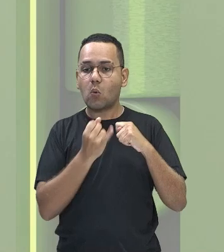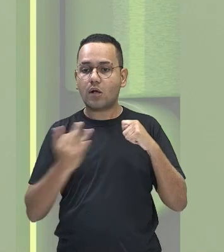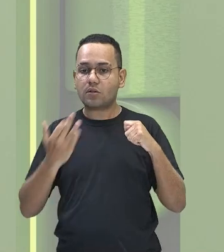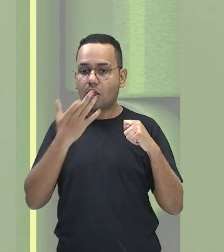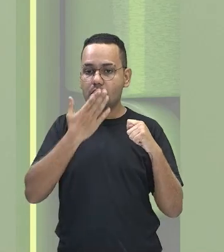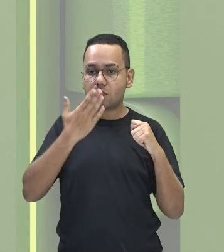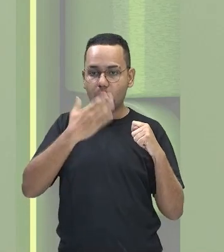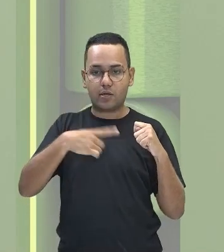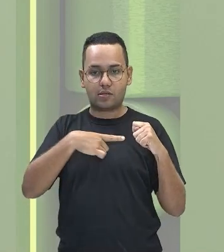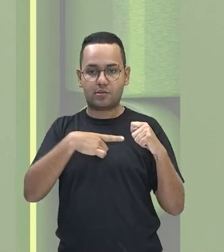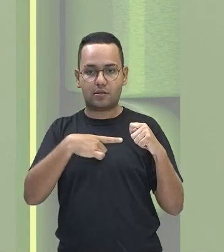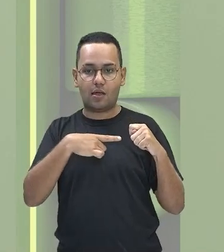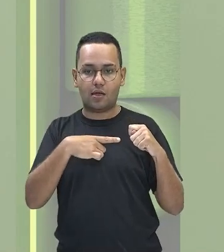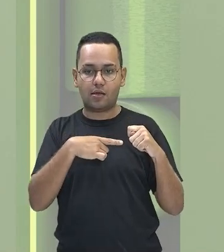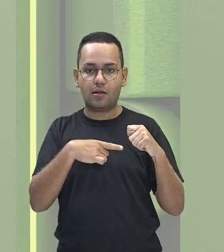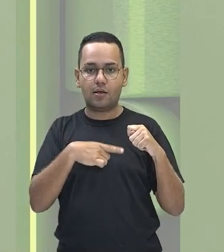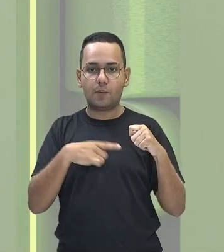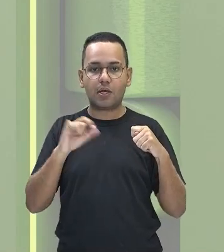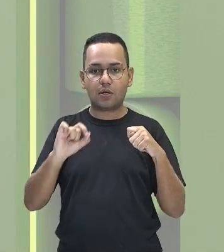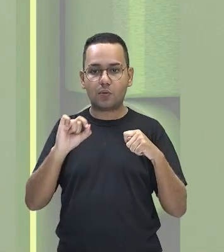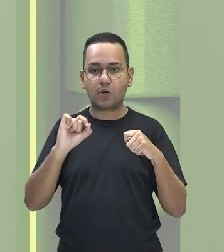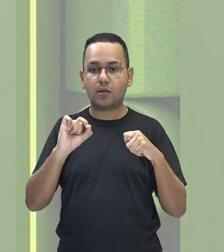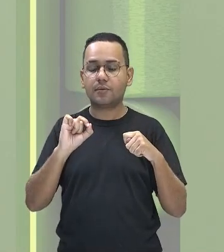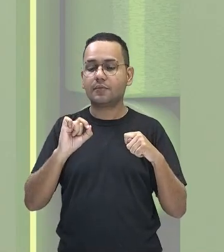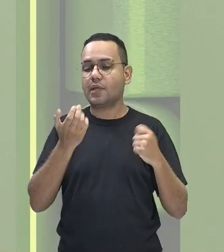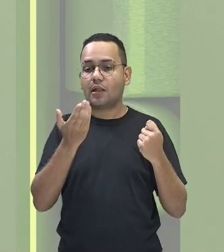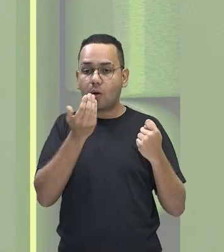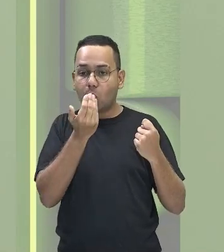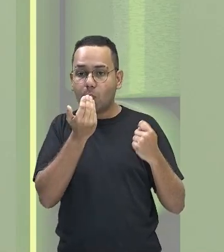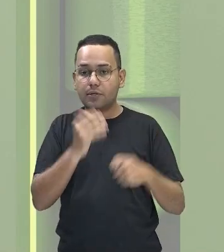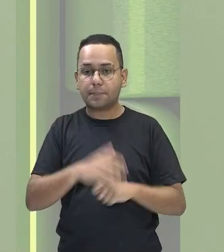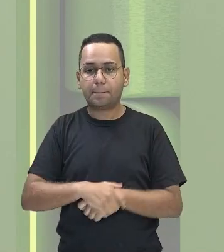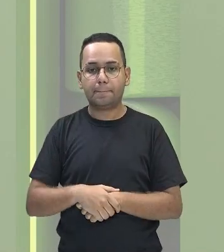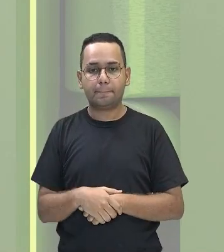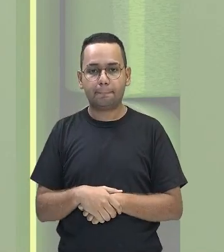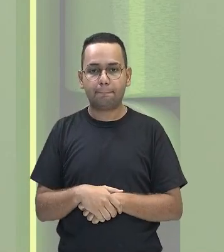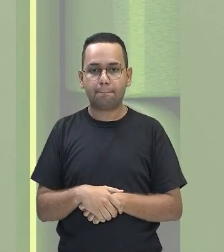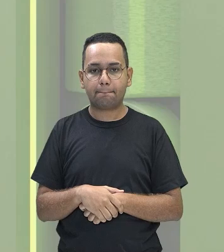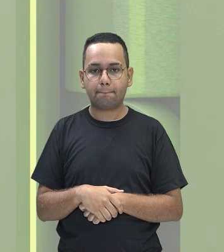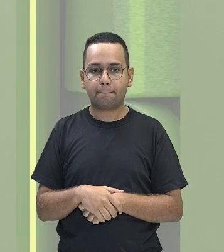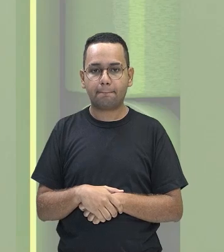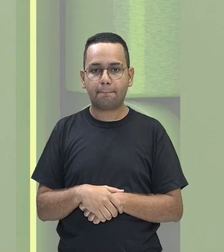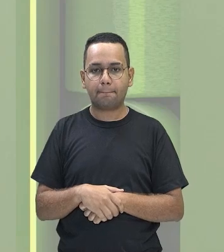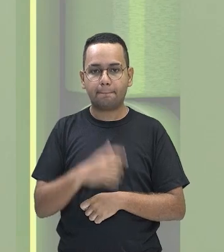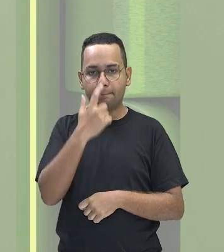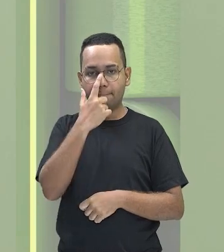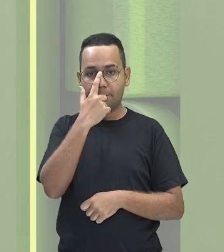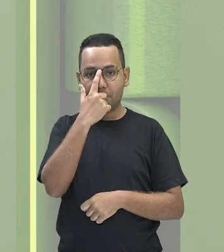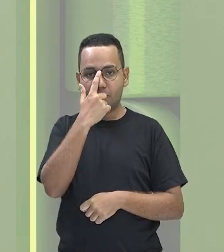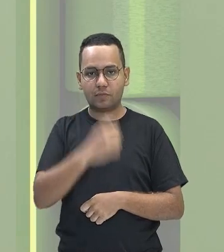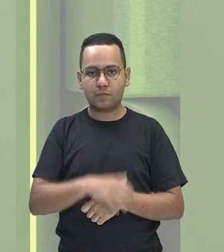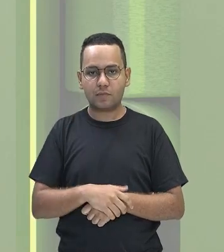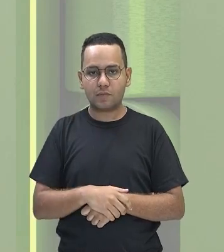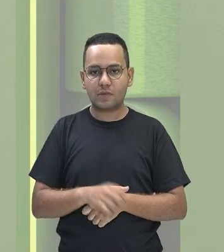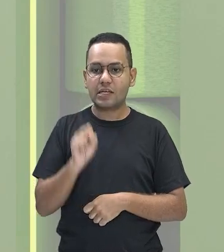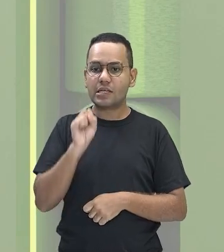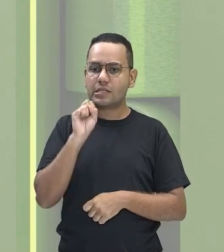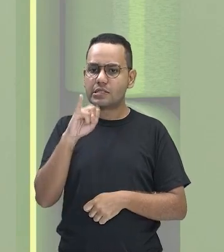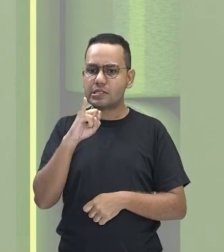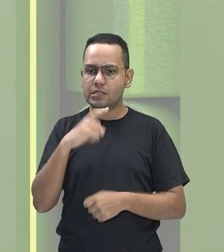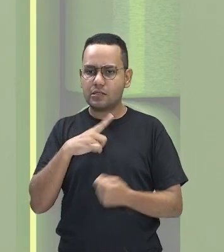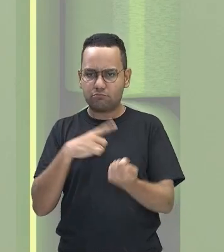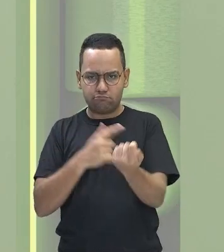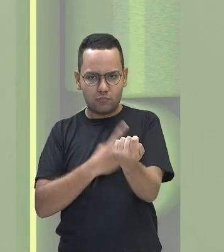entra no nosso organismo a partir da nossa alimentação. Quando o nosso organismo o nosso sangue está com açúcar